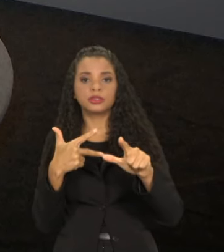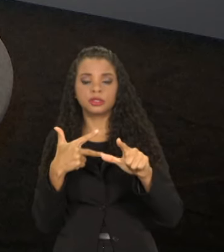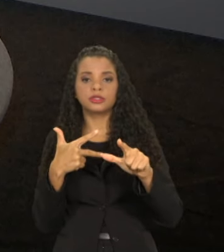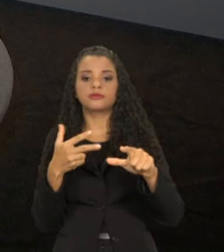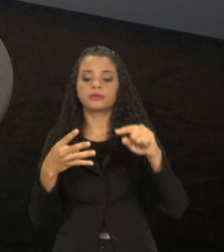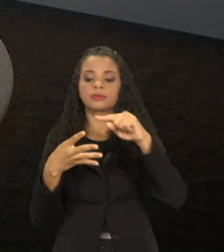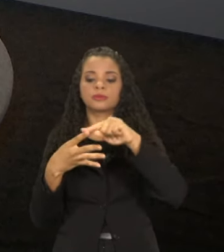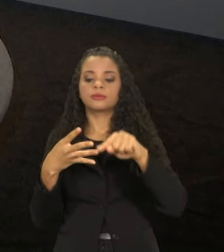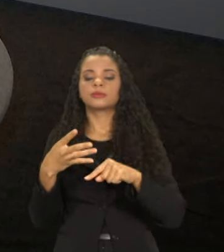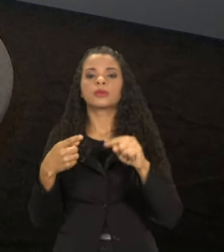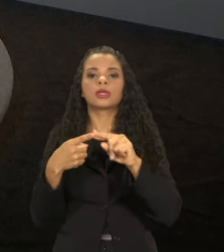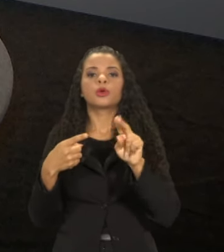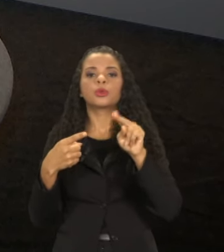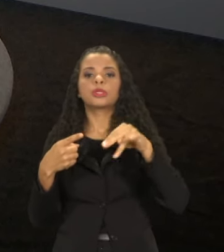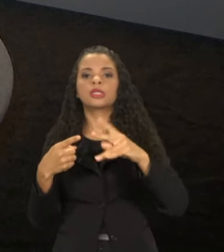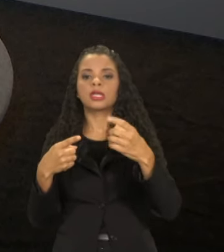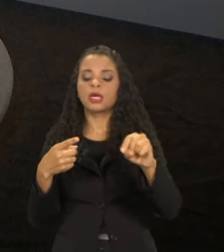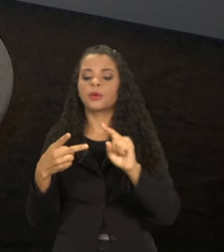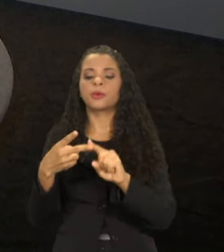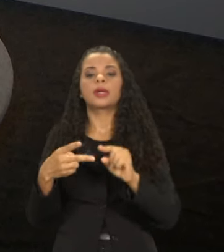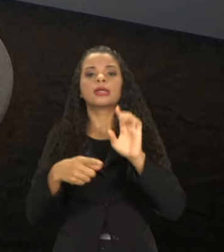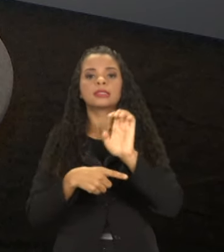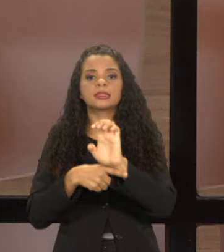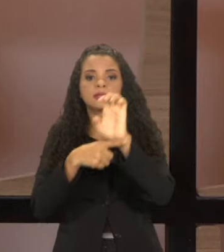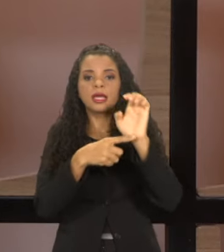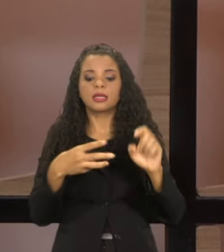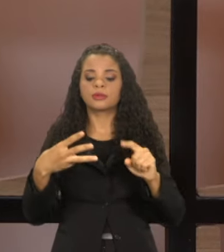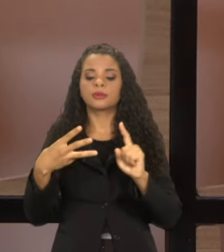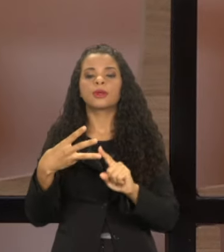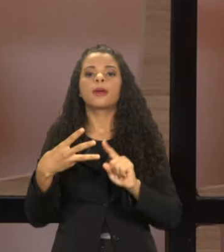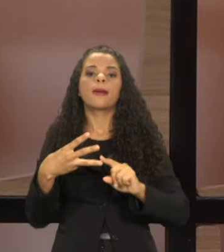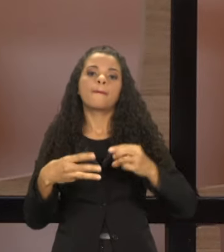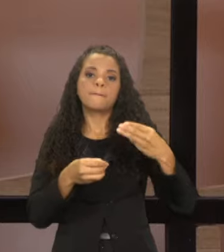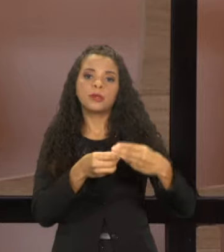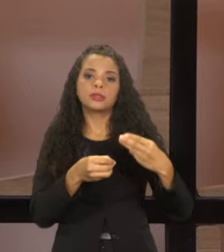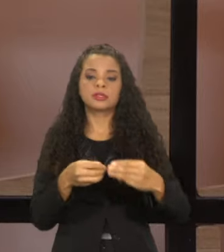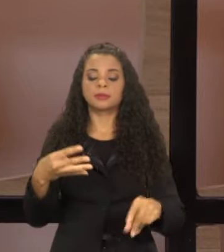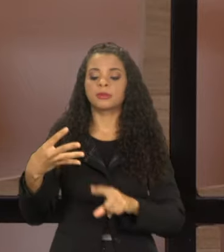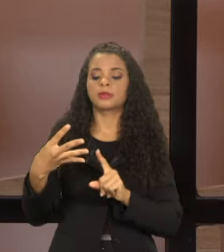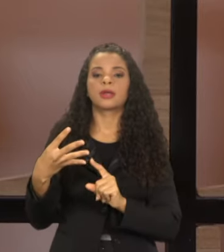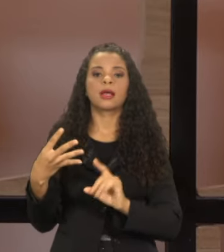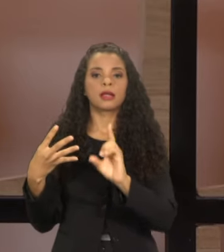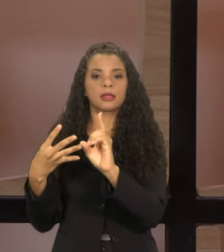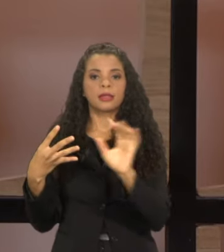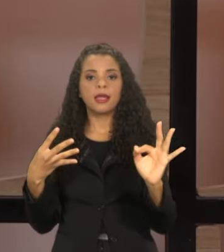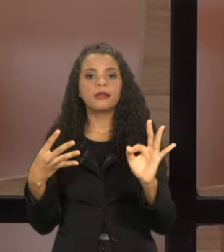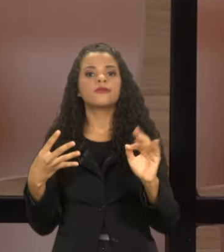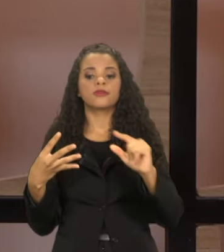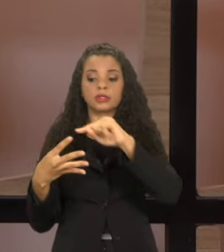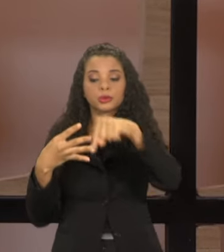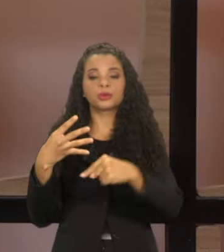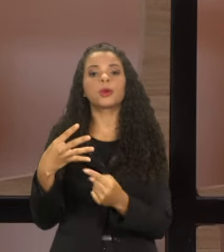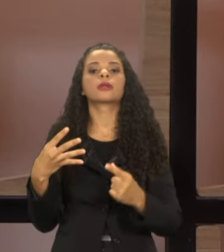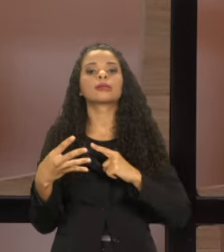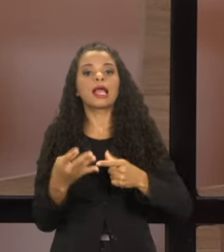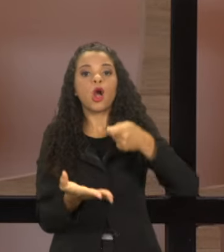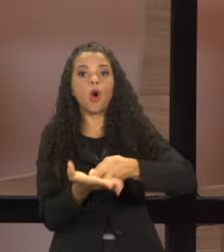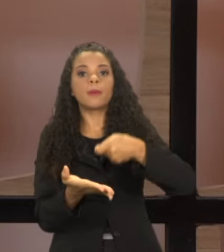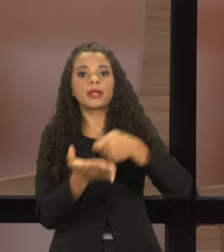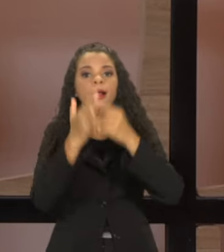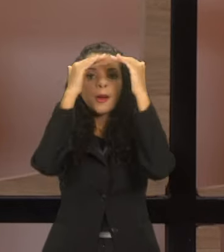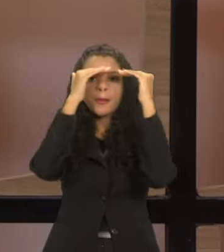União, Estados, Municípios e o Distrito Federal, são obrigados a observar essa decisão do Supremo, porque é